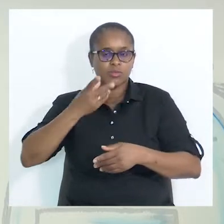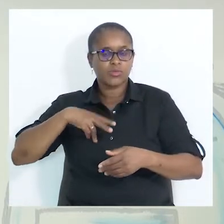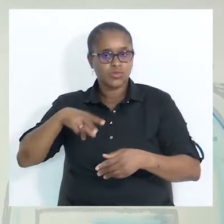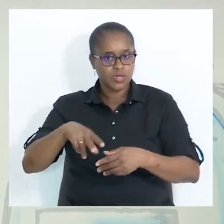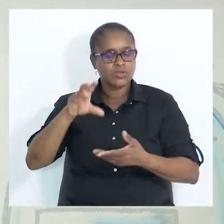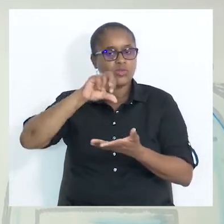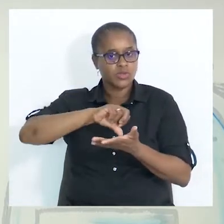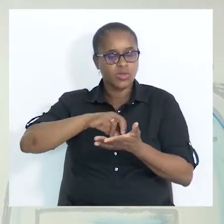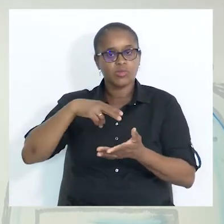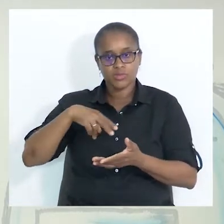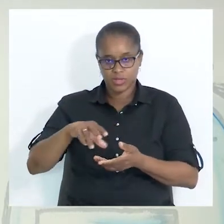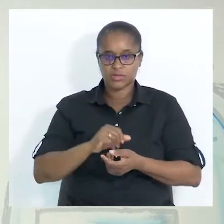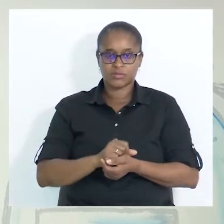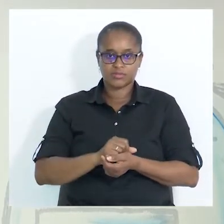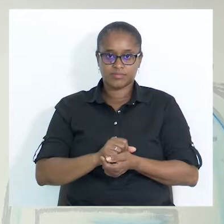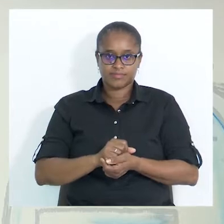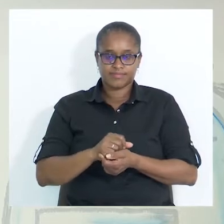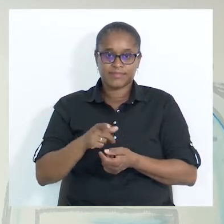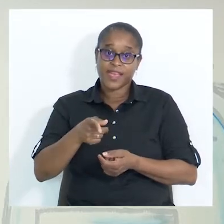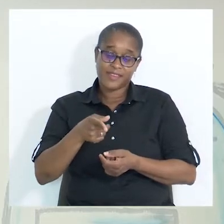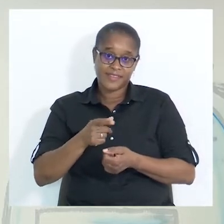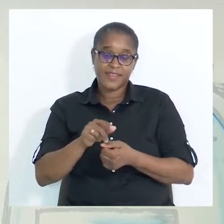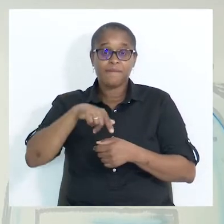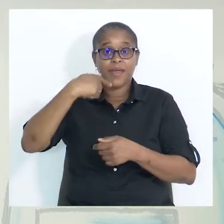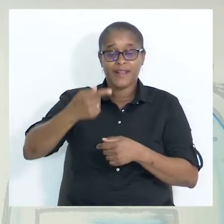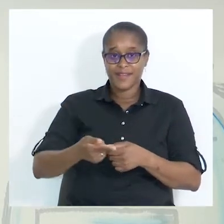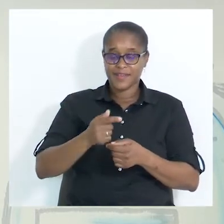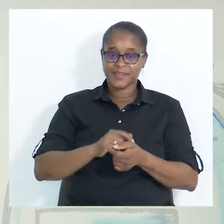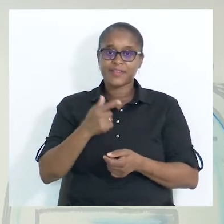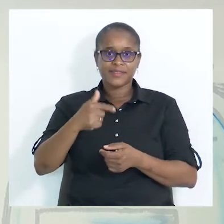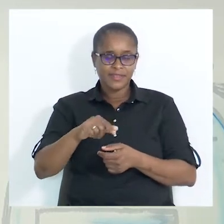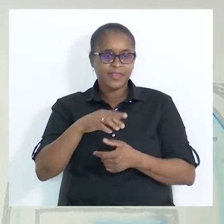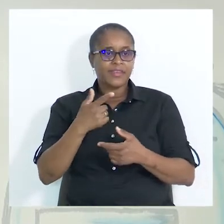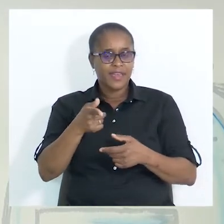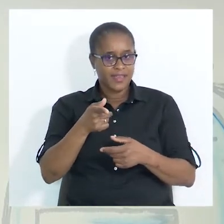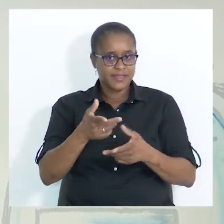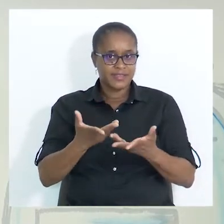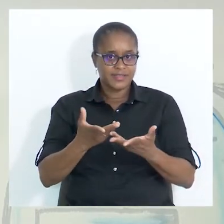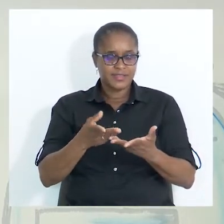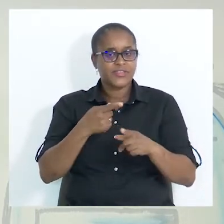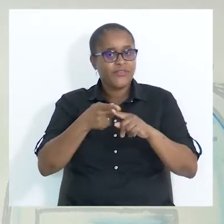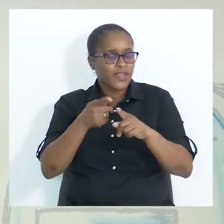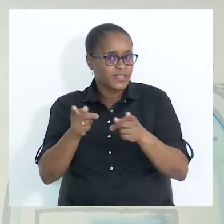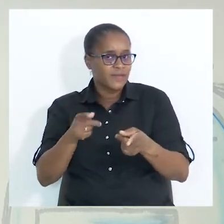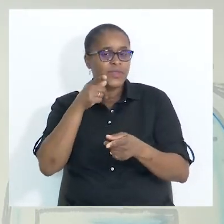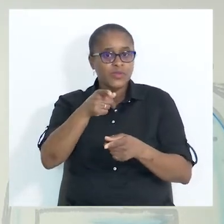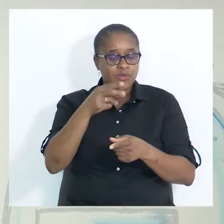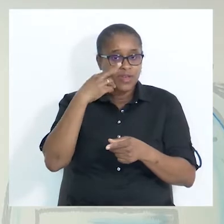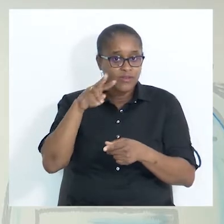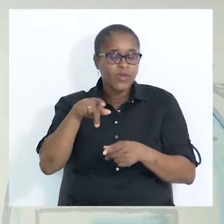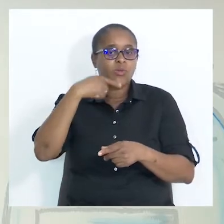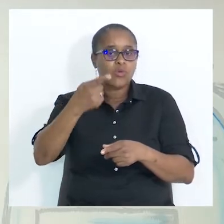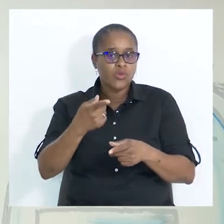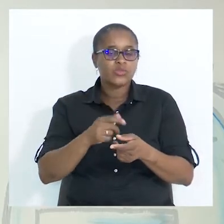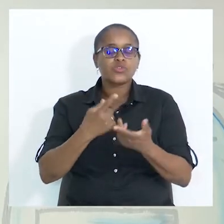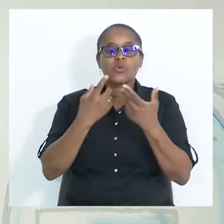do território de Portugal. Por isso aqui, para além de teres essas diferenciações, tu vais encontrar